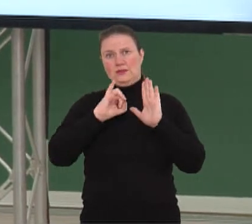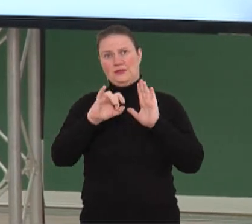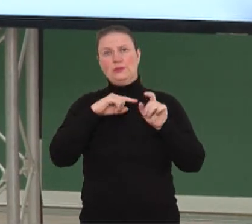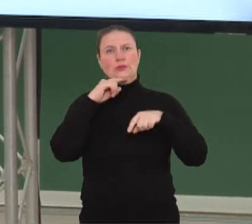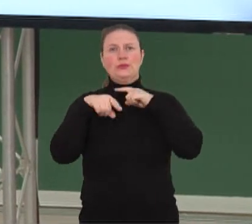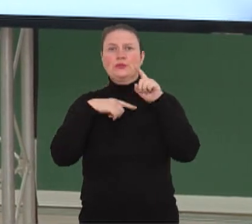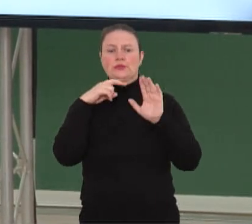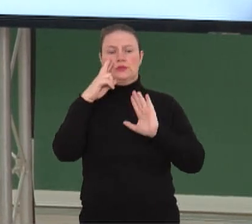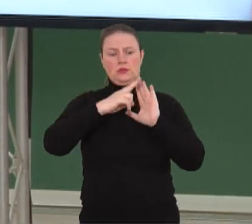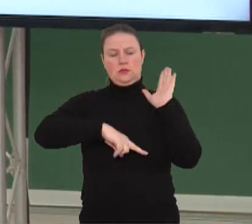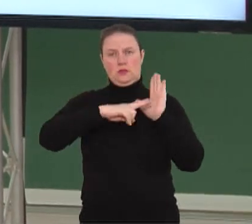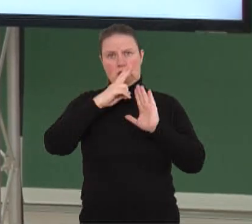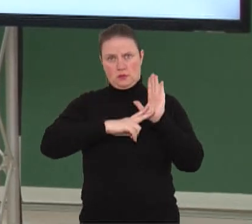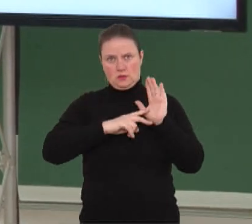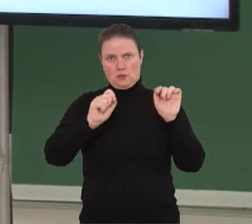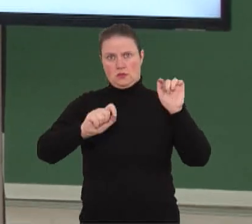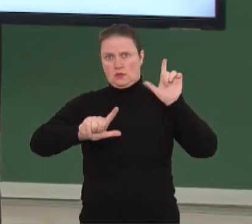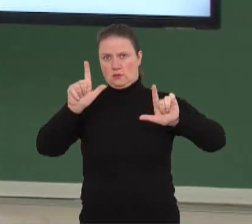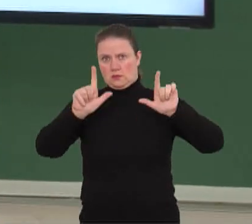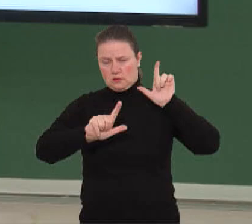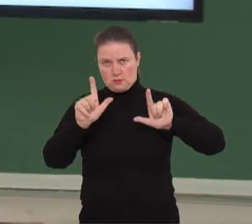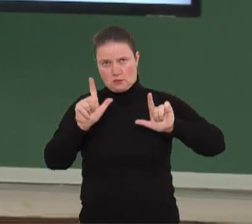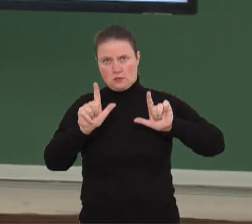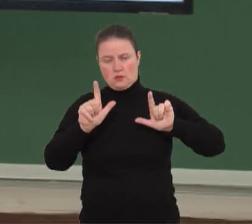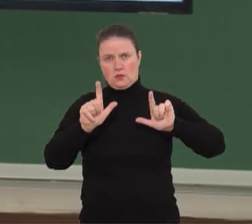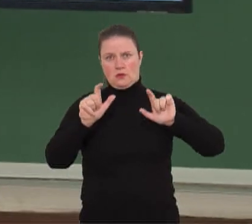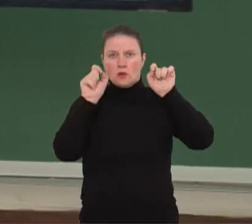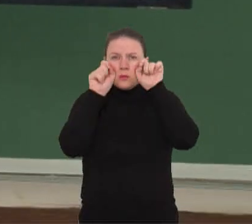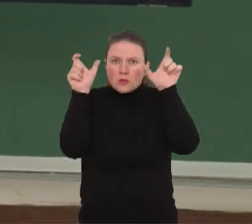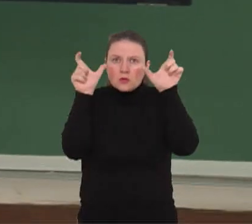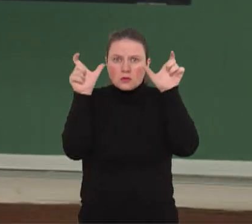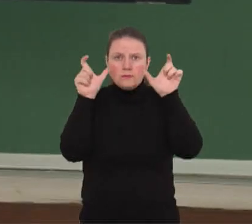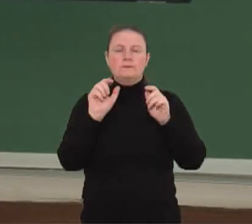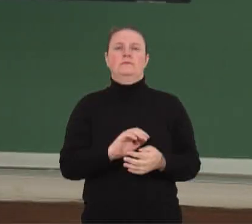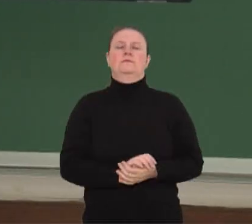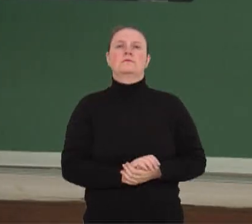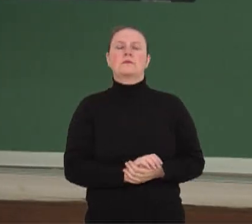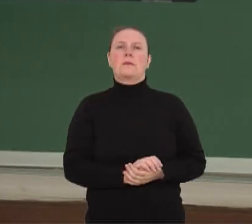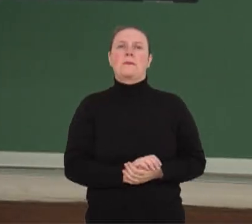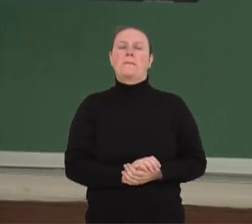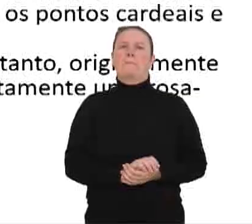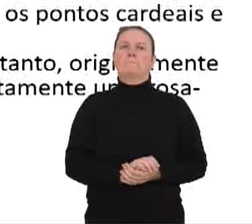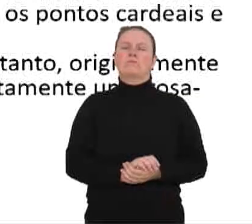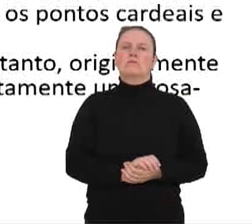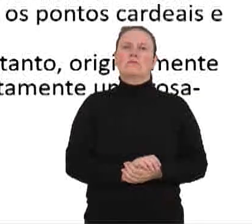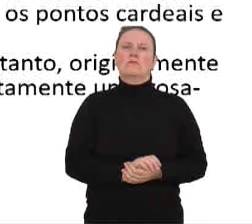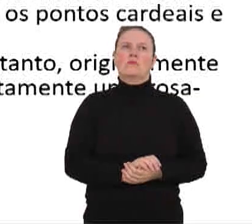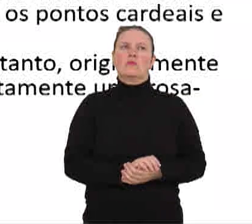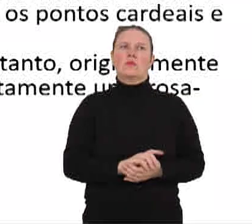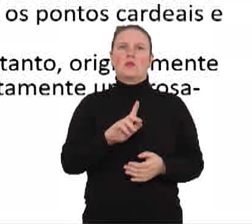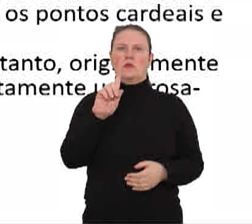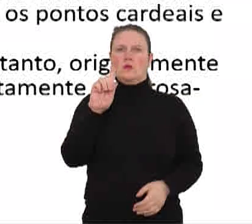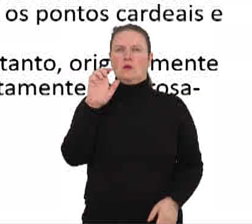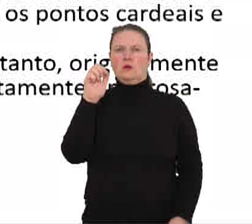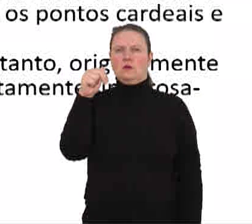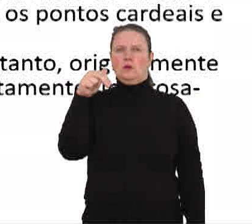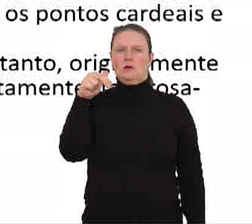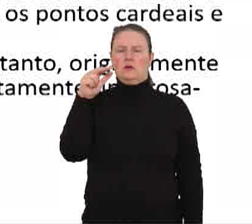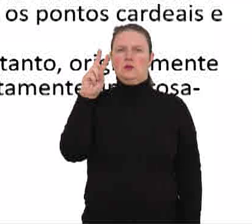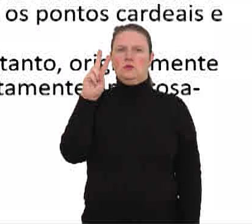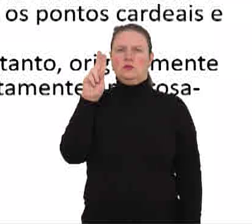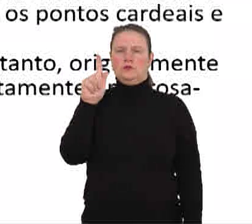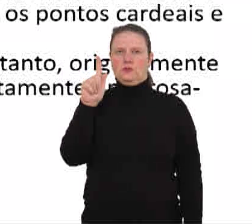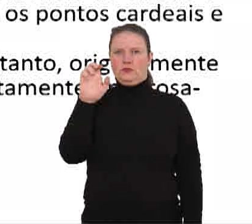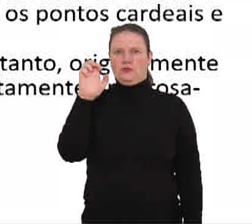ver no equipamento que você está usando para acompanhar a aula, fica bem atento, tá bom? Germano Bruno Afonso é o nome do